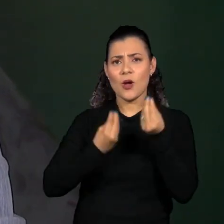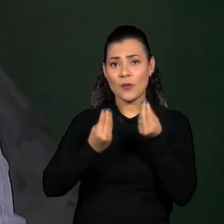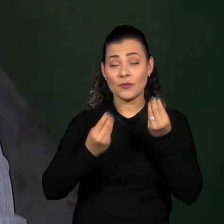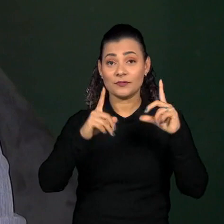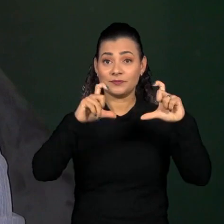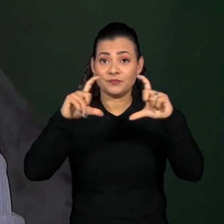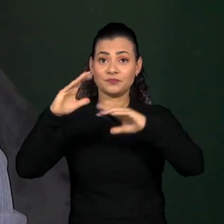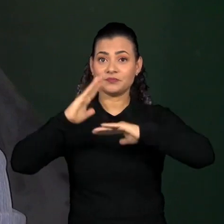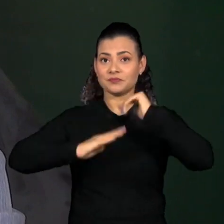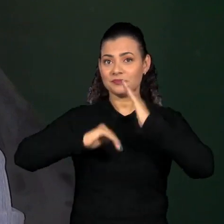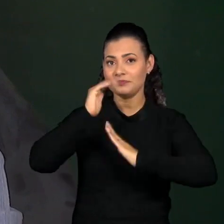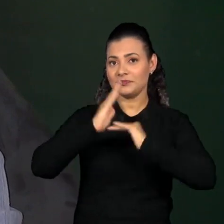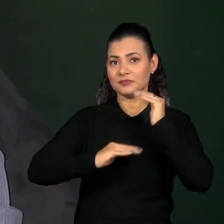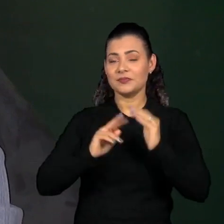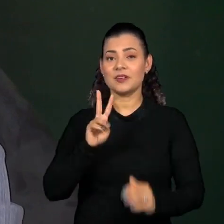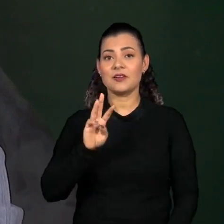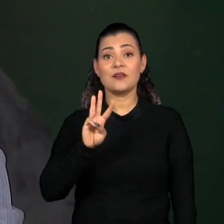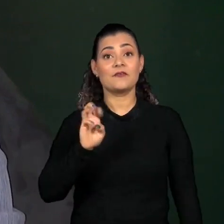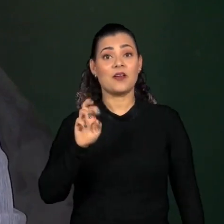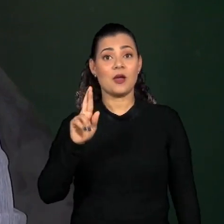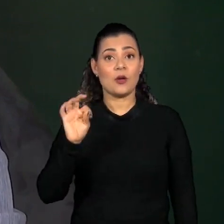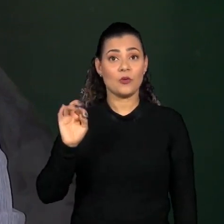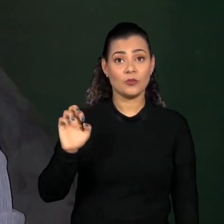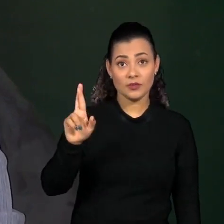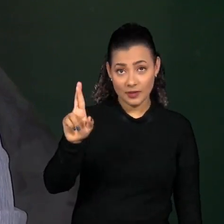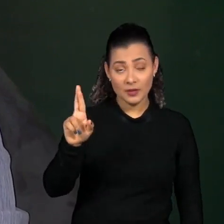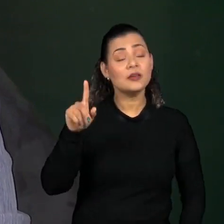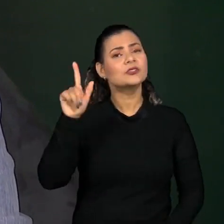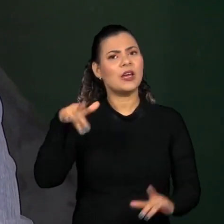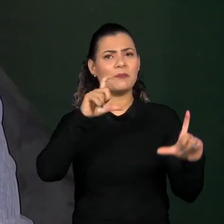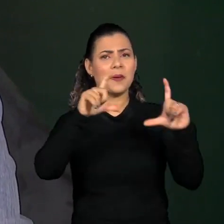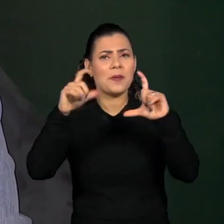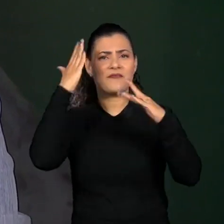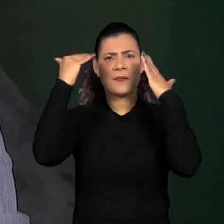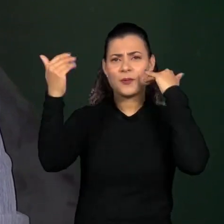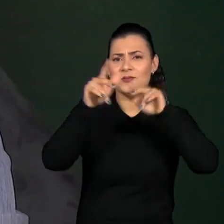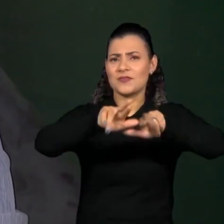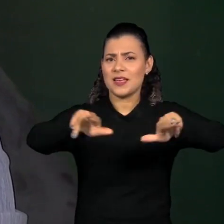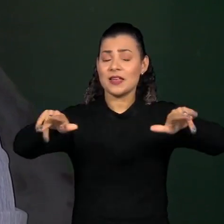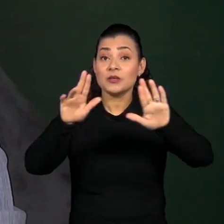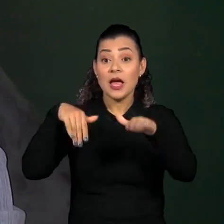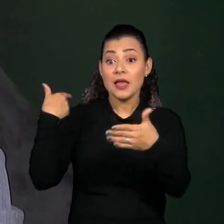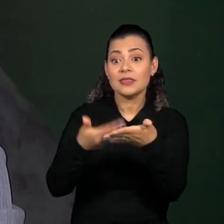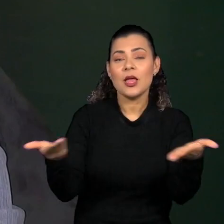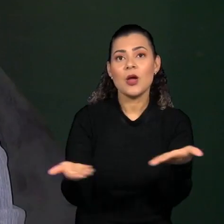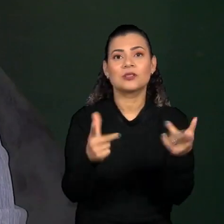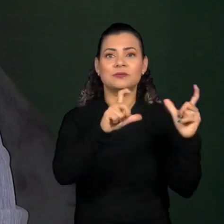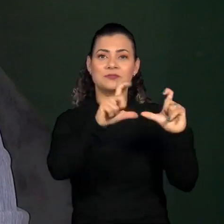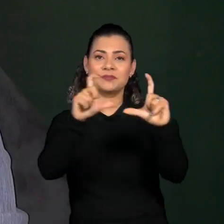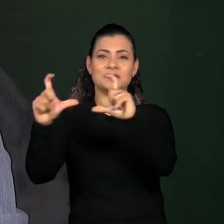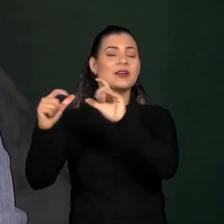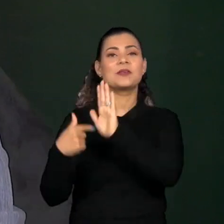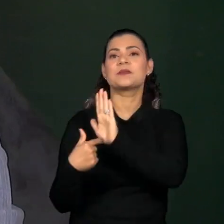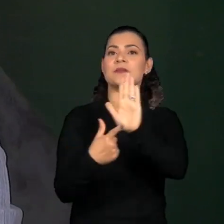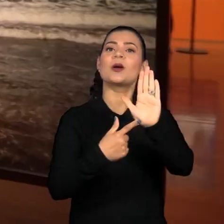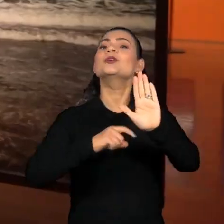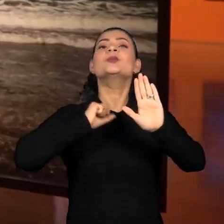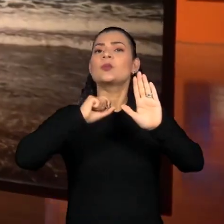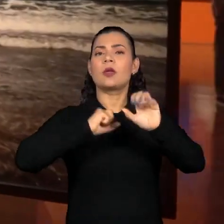fotógrafo Walter Firmo. Ele já clicou muitas celebridades e até hoje usa suas fotos como